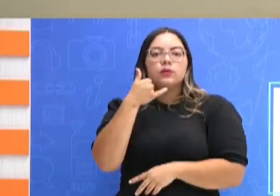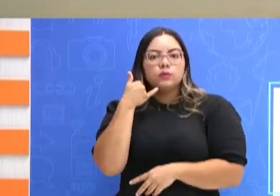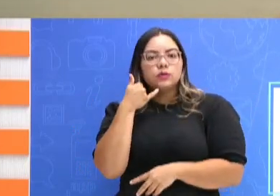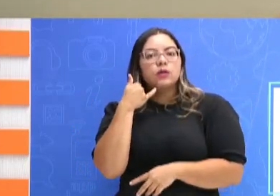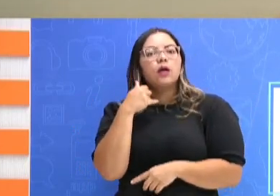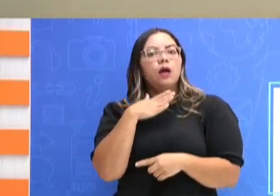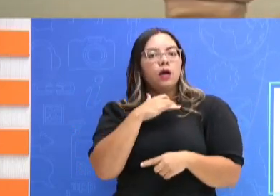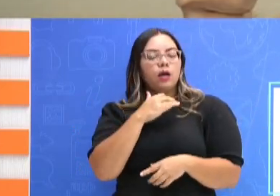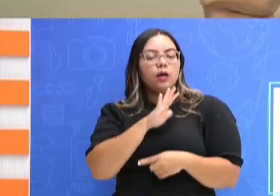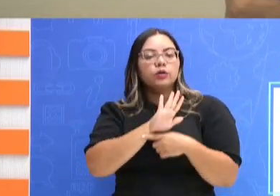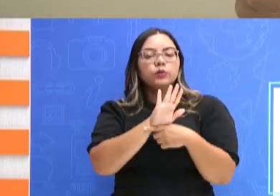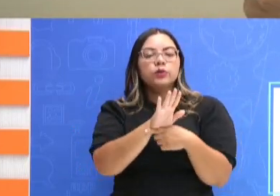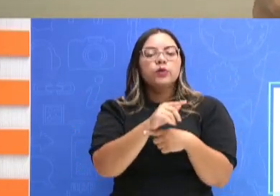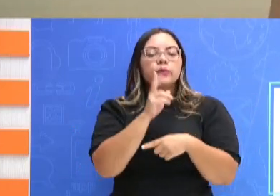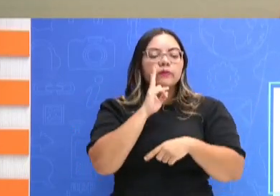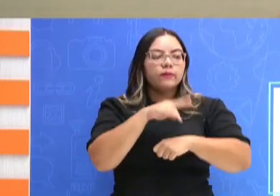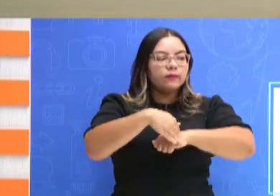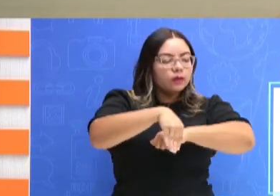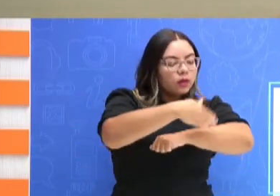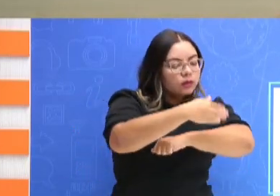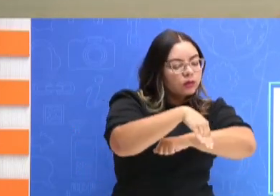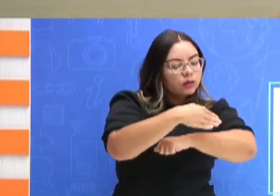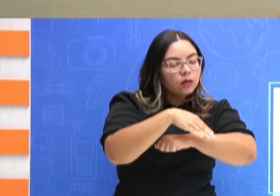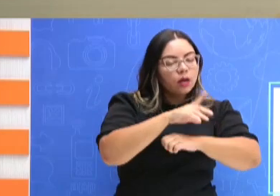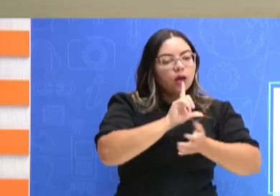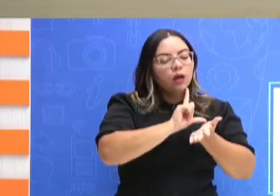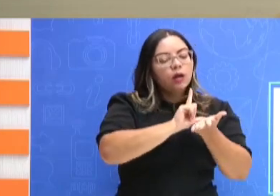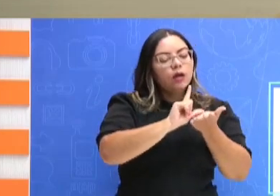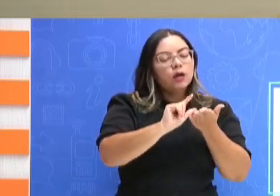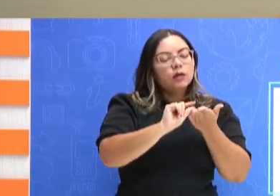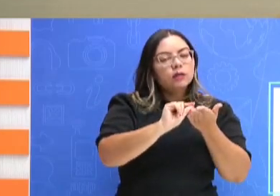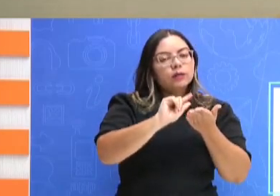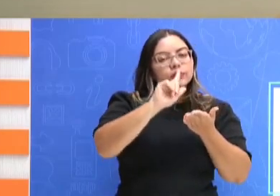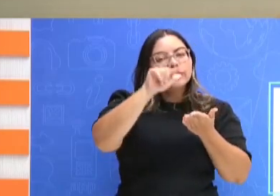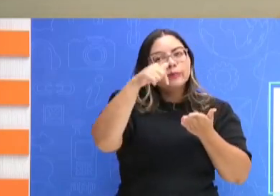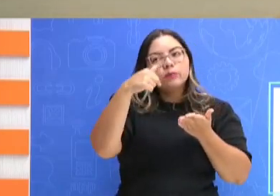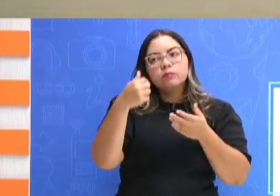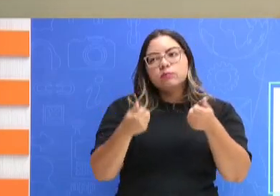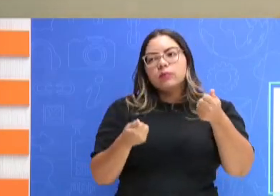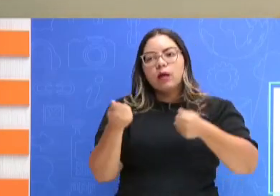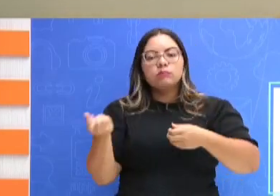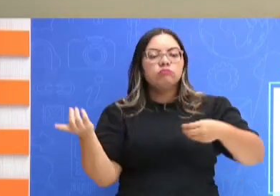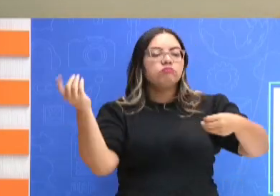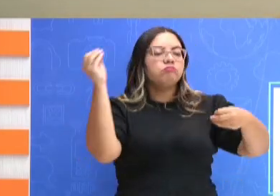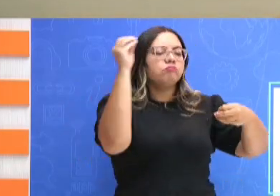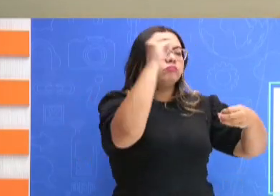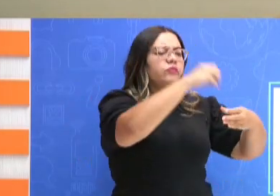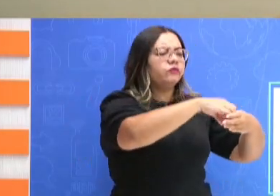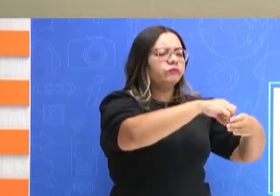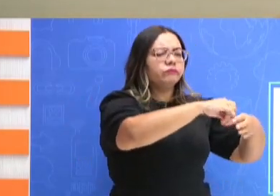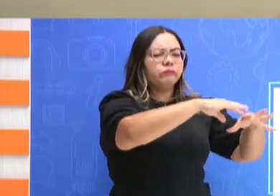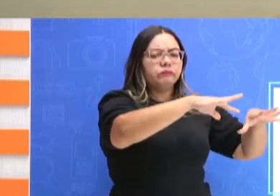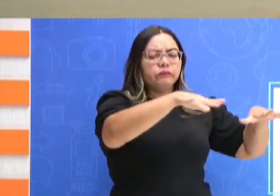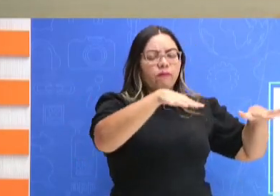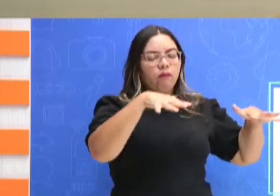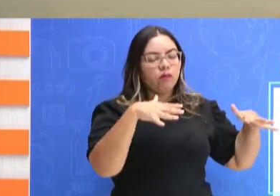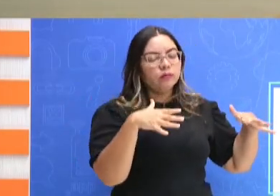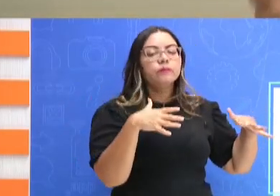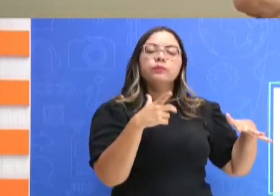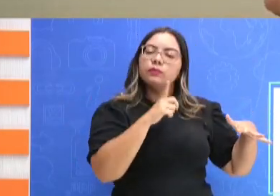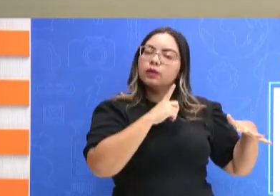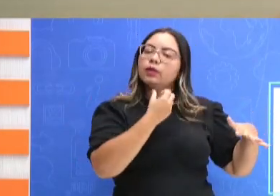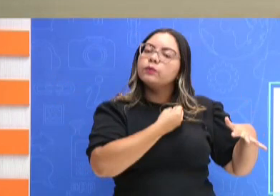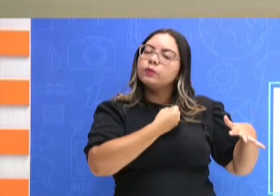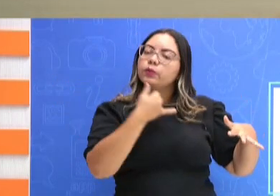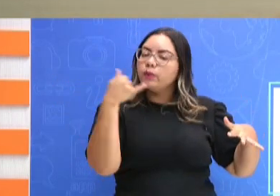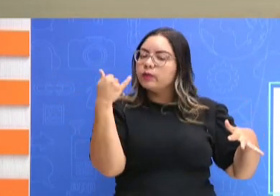ajude, porque às vezes a gente passa na sua rua e limpa, aí logo meia hora depois vem um carro e joga de propósito. Vai ter o telefone de contato para a